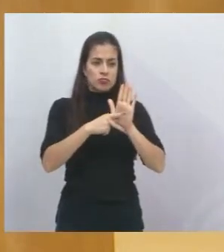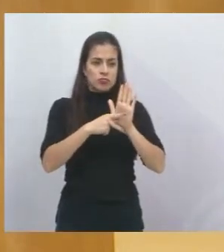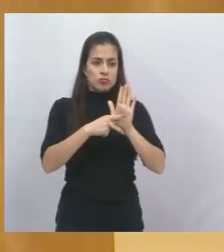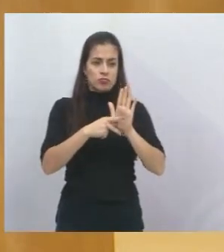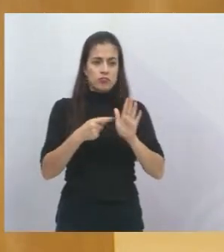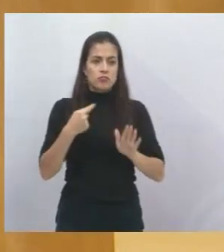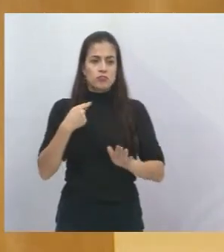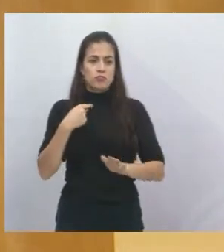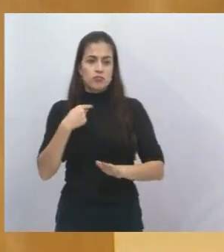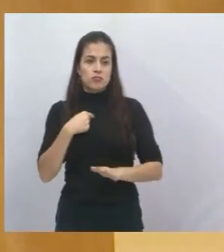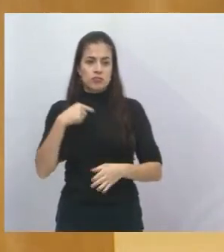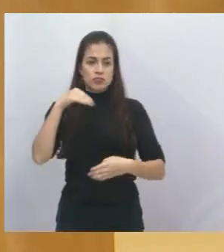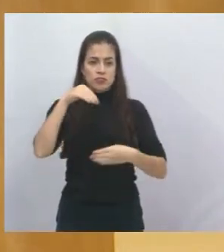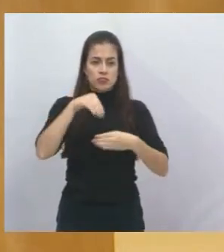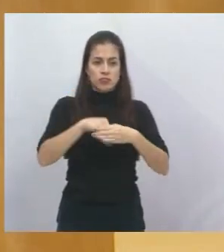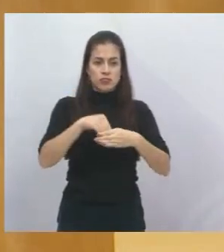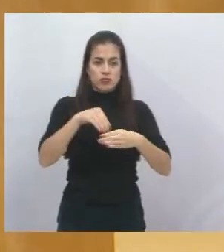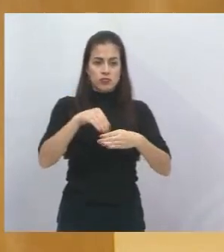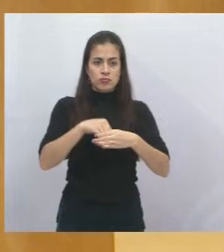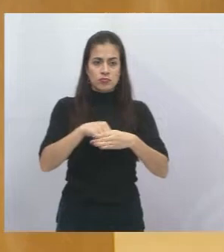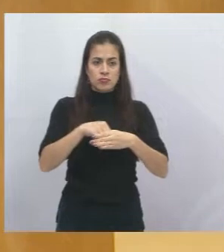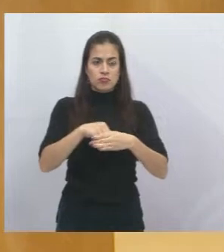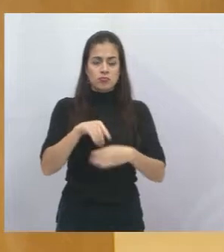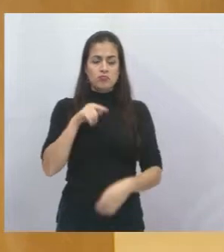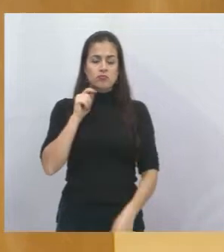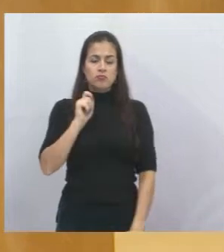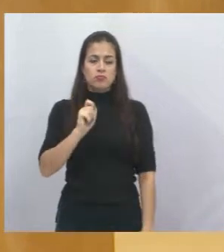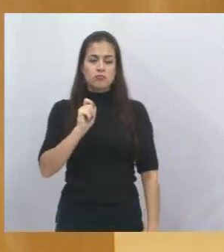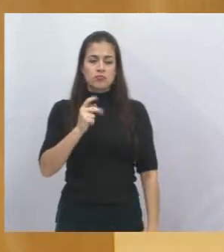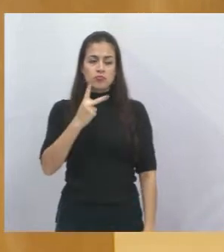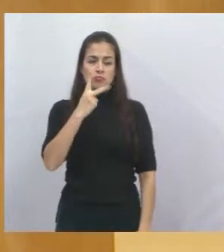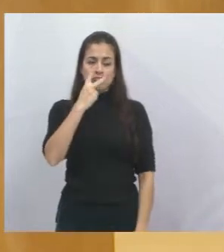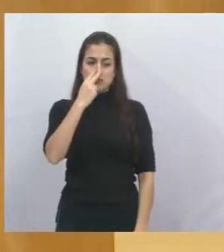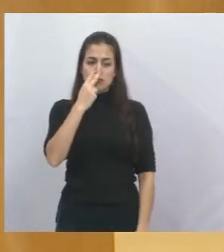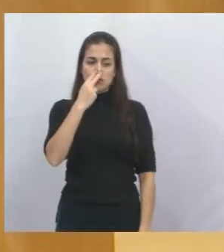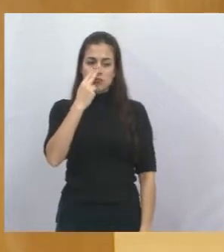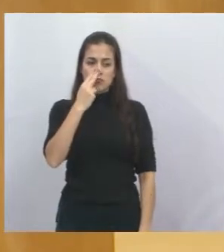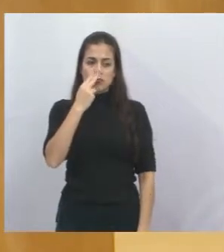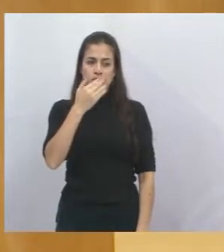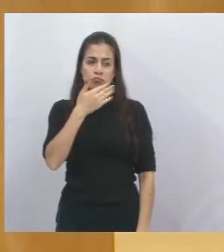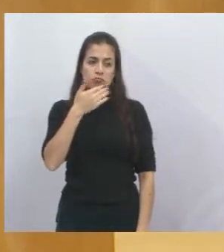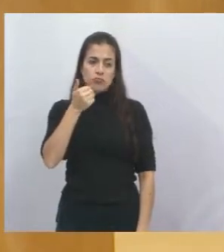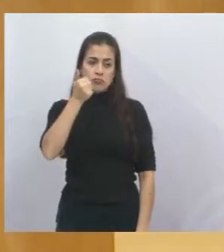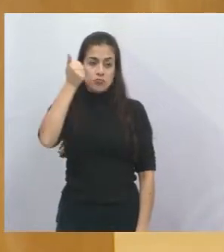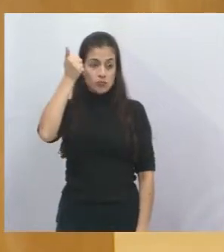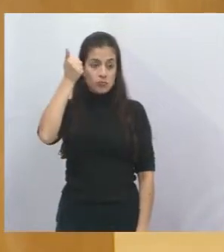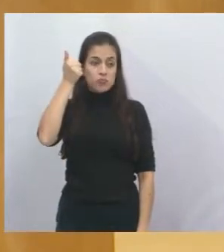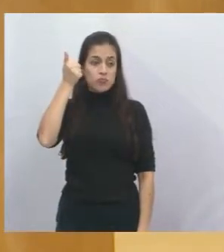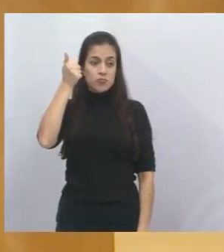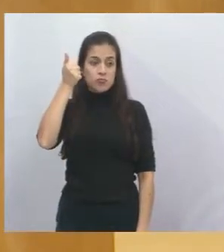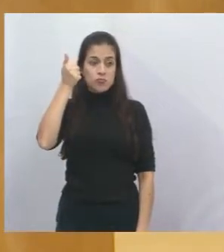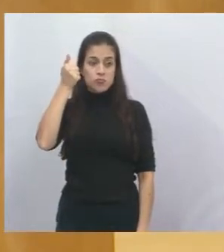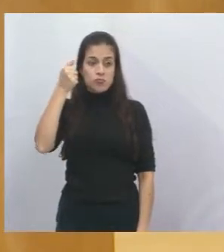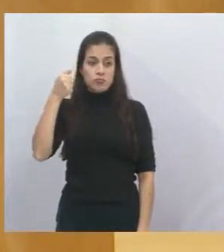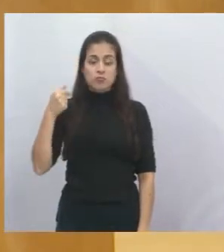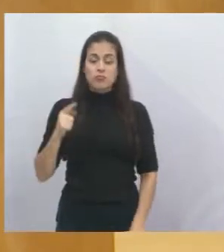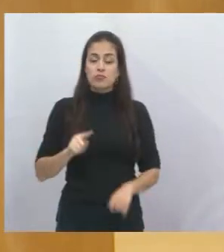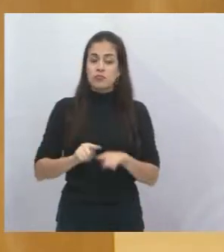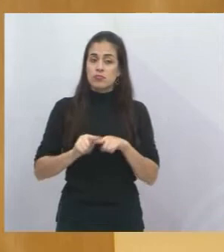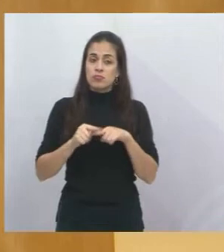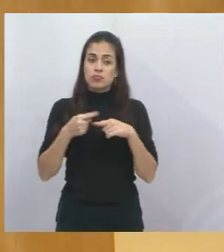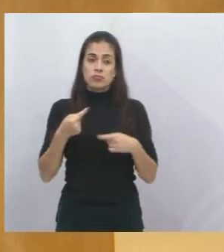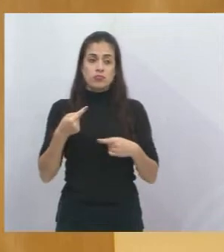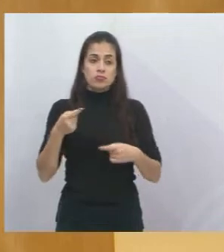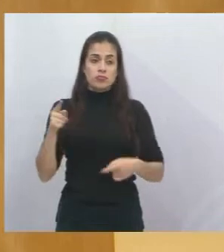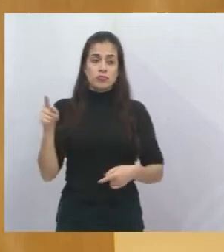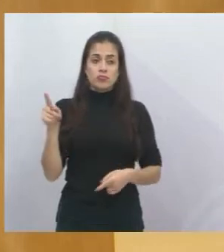eu vou votar aquilo que eu achar mais viável, mas não dá